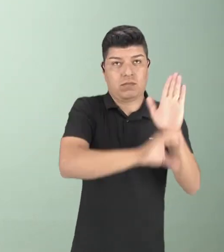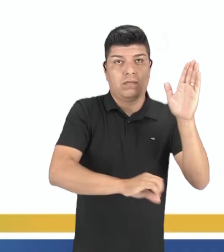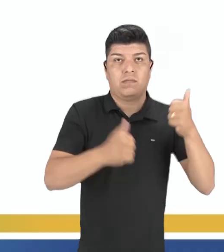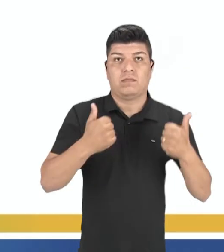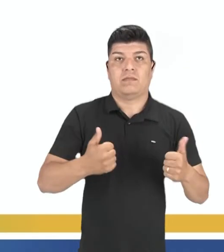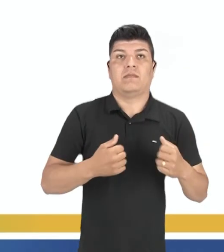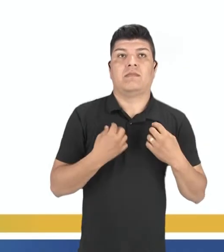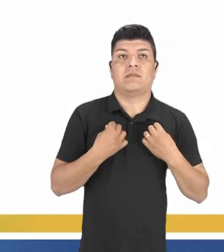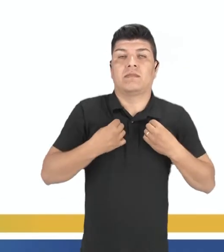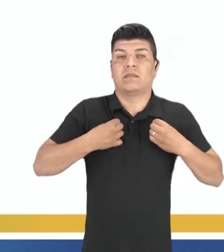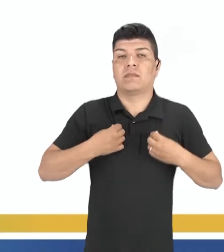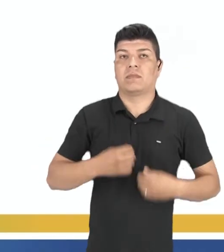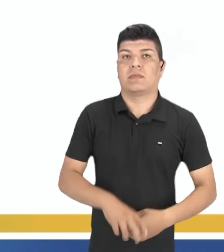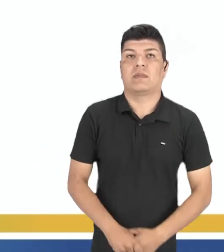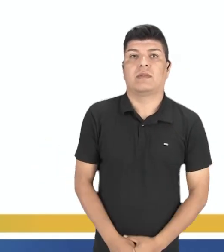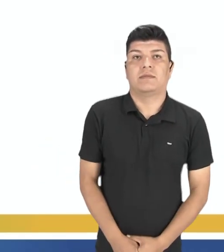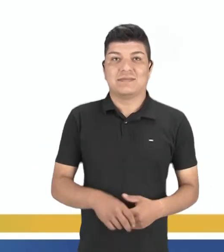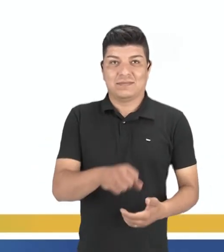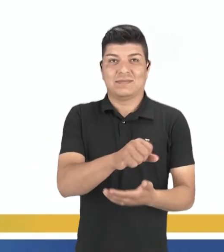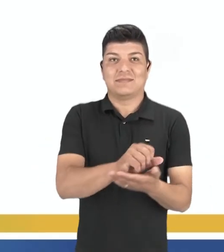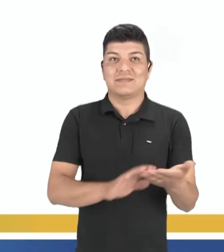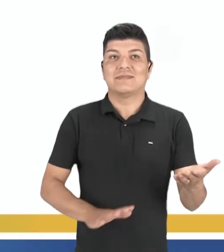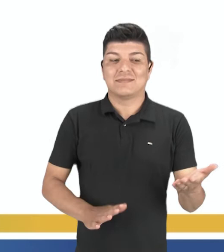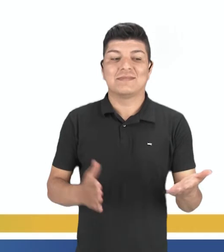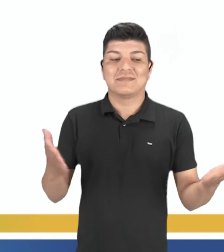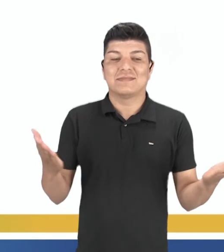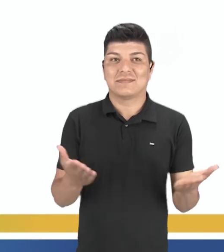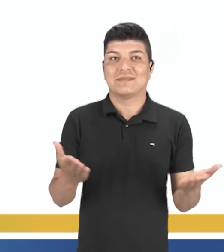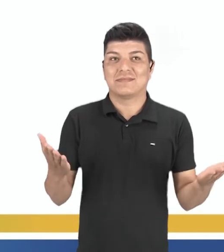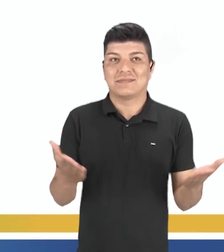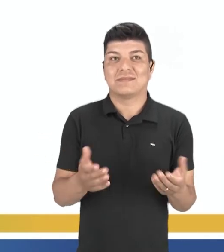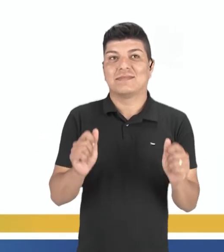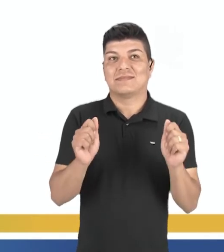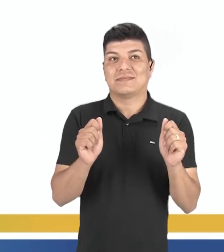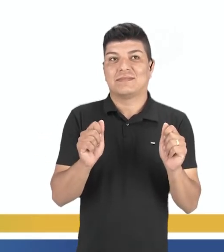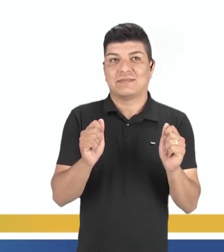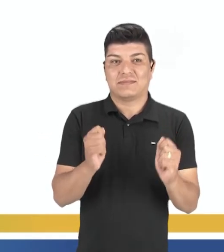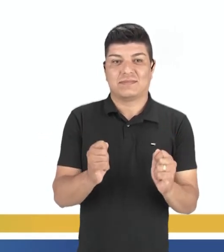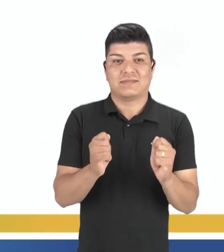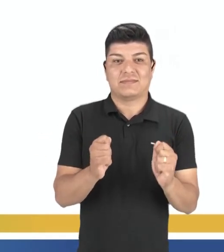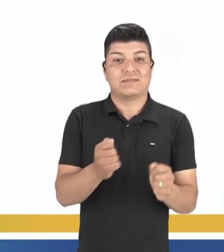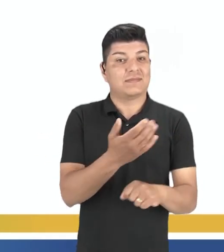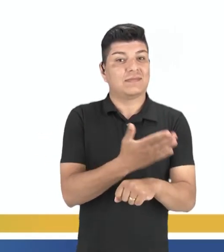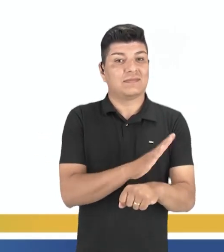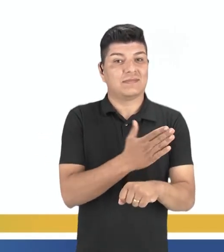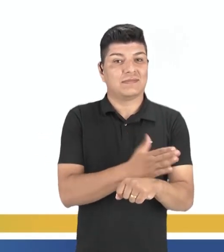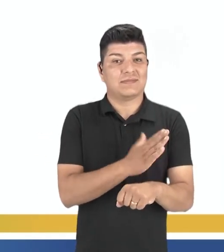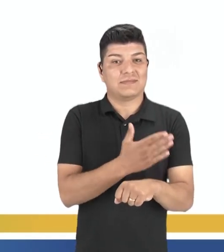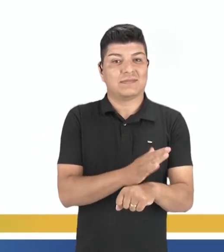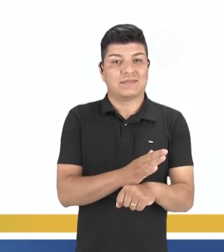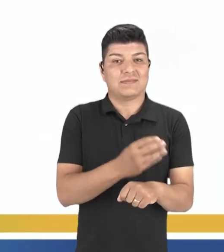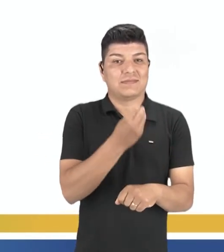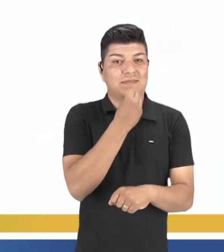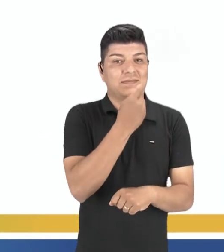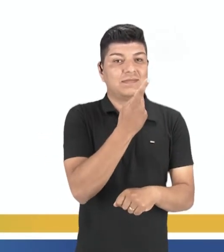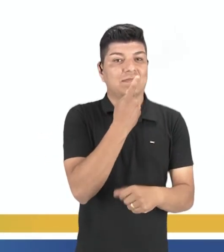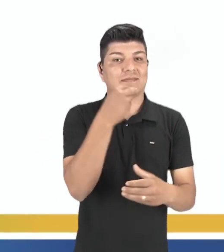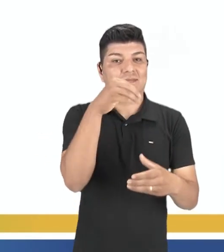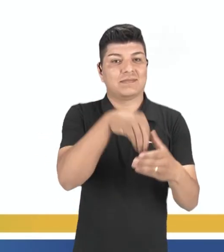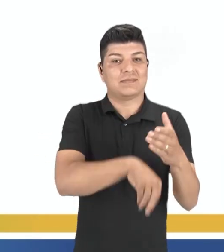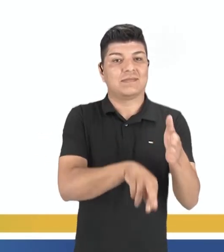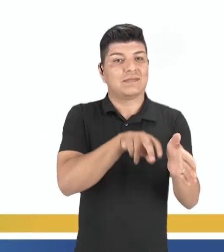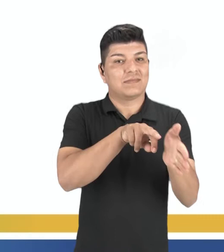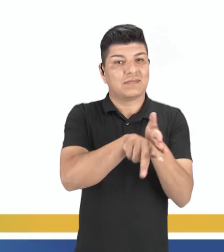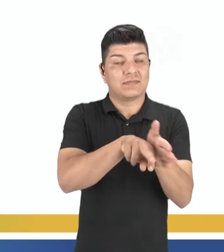tá? Então, vamos ao exercitando, onde a gente vai poder colocar melhor a prática da probabilidade dentro da biologia,